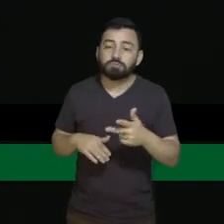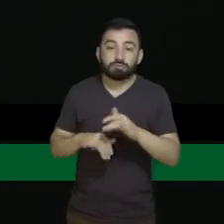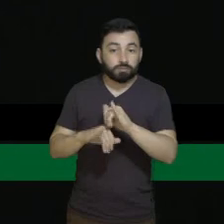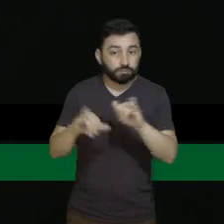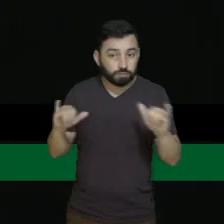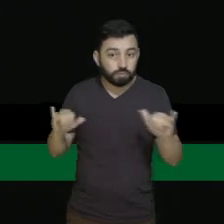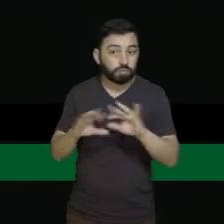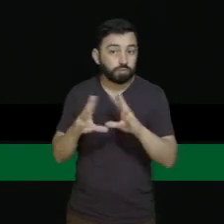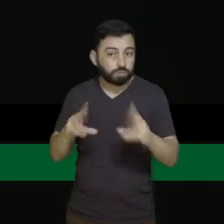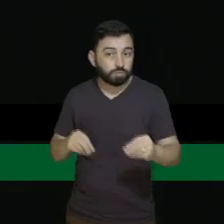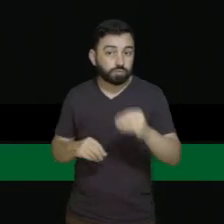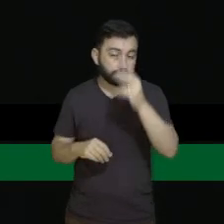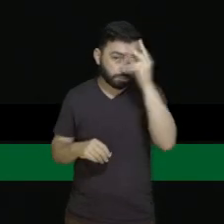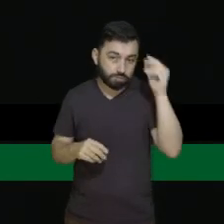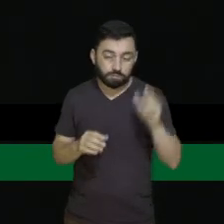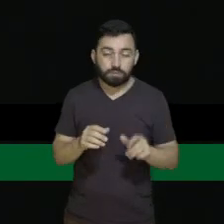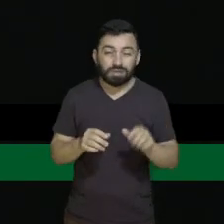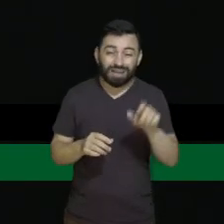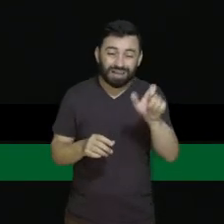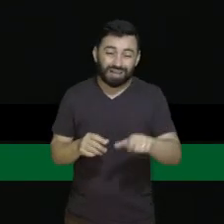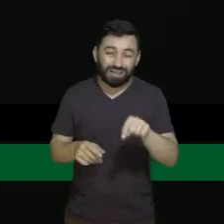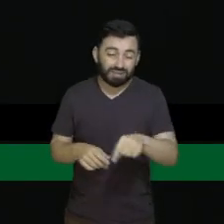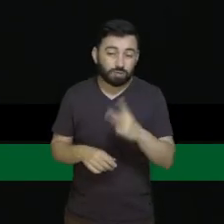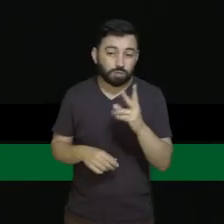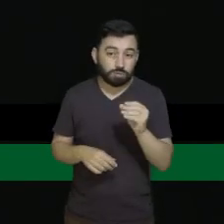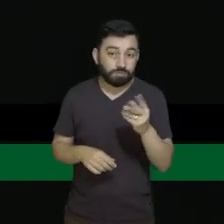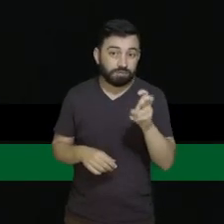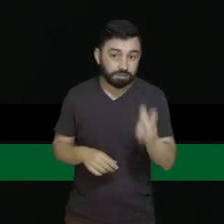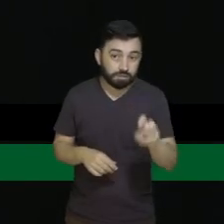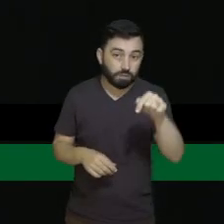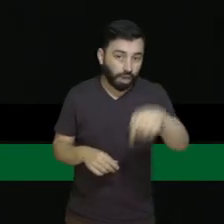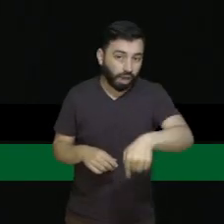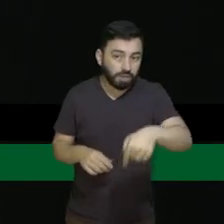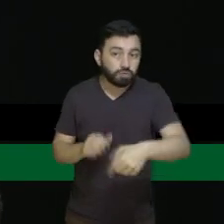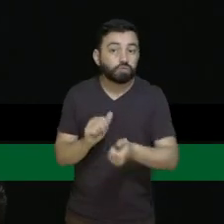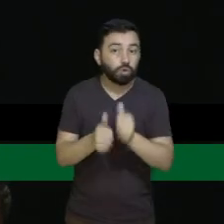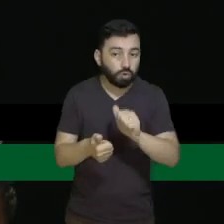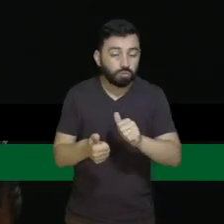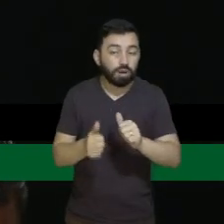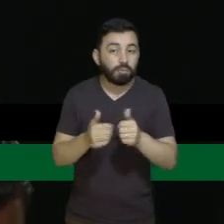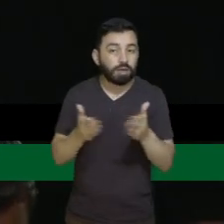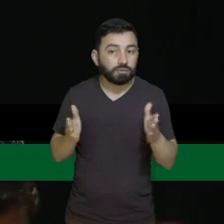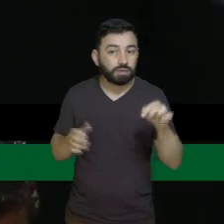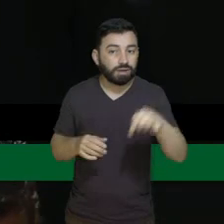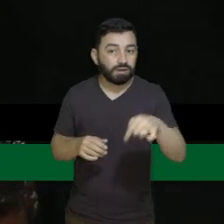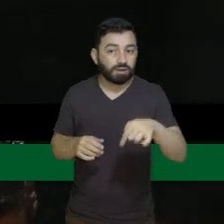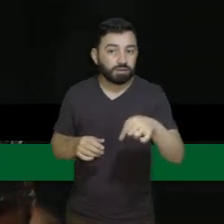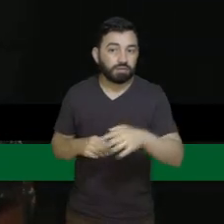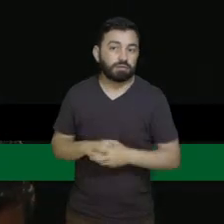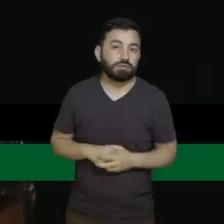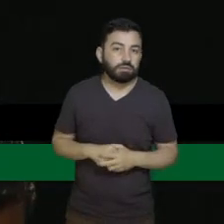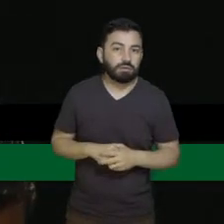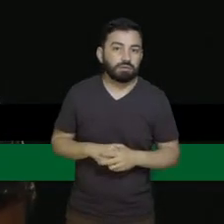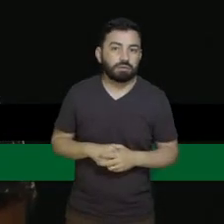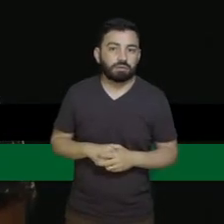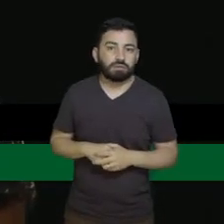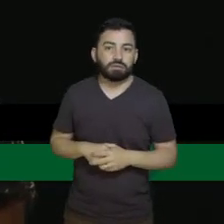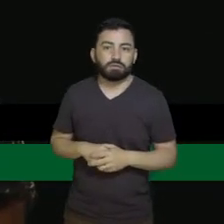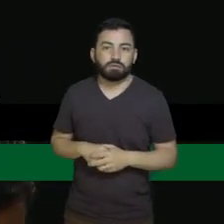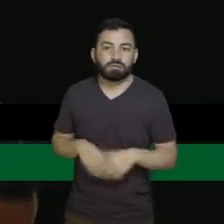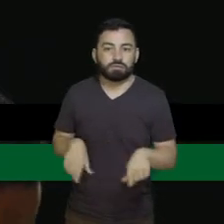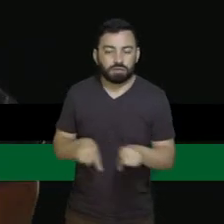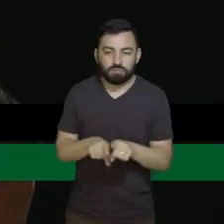município: os Jogos Abertos 2025 vão ser em Chapecó, e construiu de forma paralela para que Lages também não